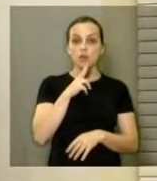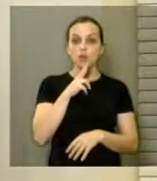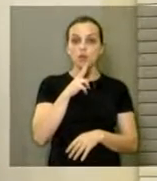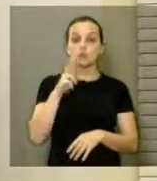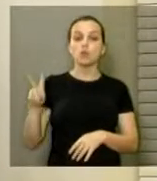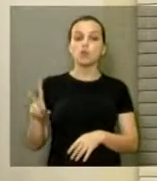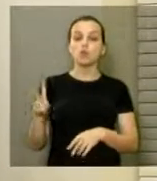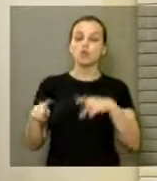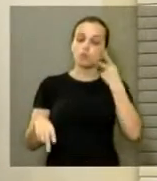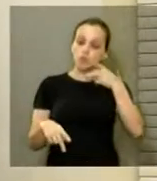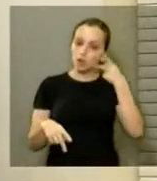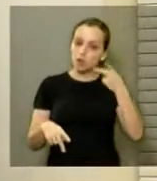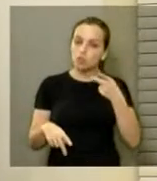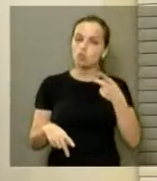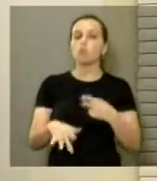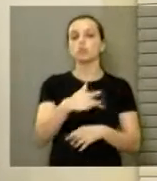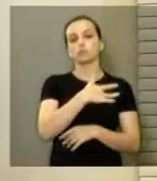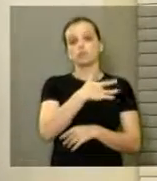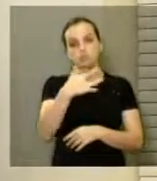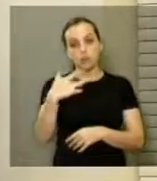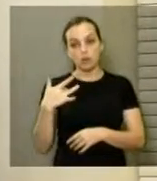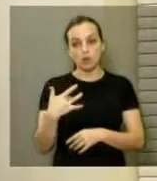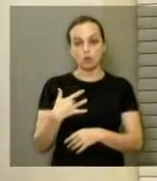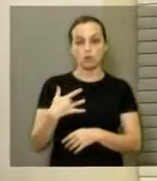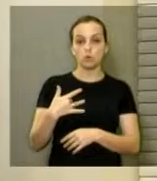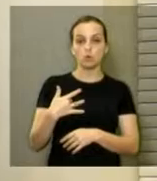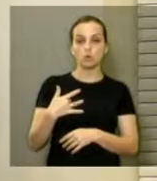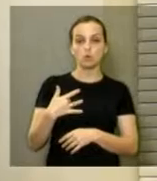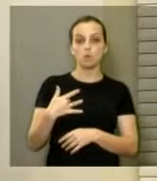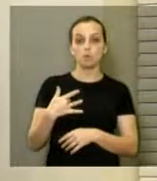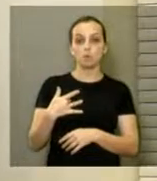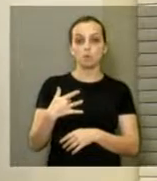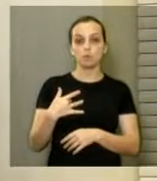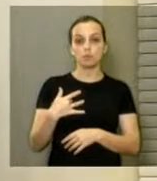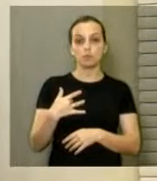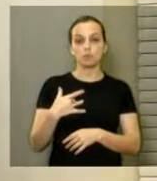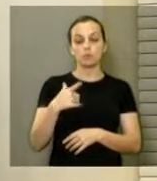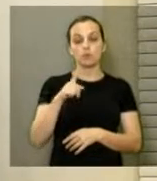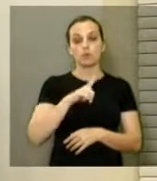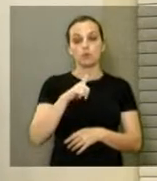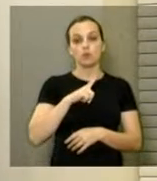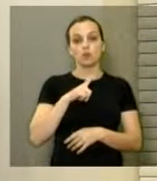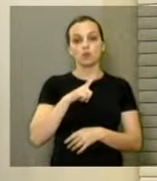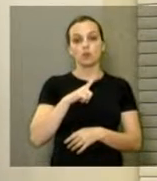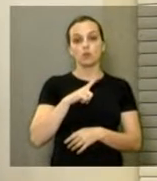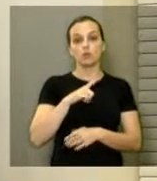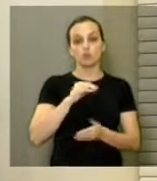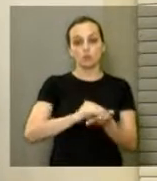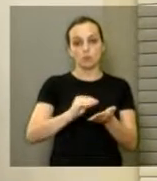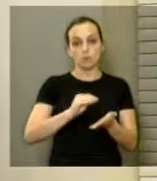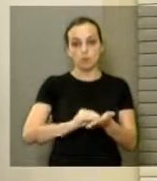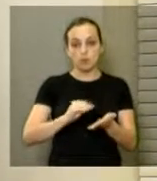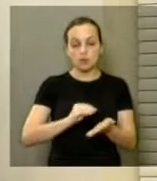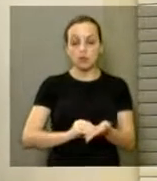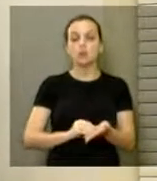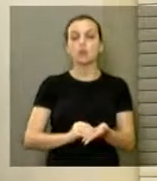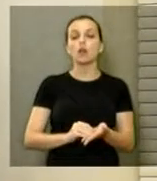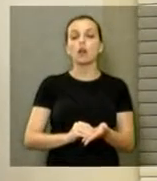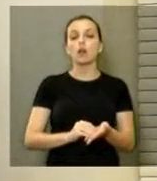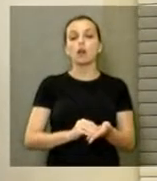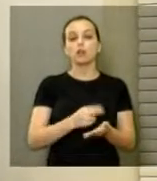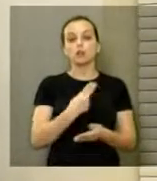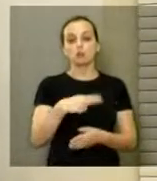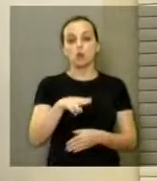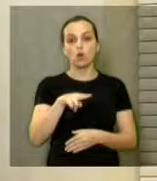vereador, sendo da saúde. Vou até citar o nome, eu tenho uma secretária, que chama Tereza, o